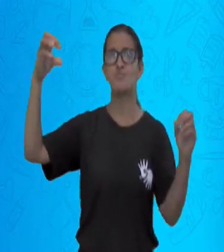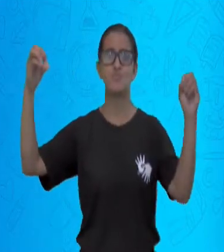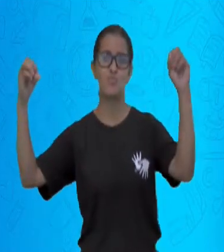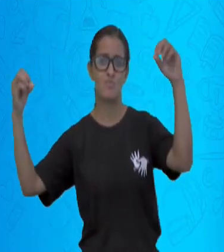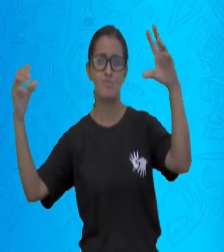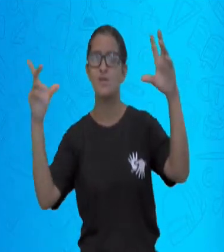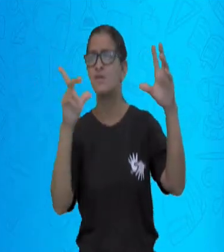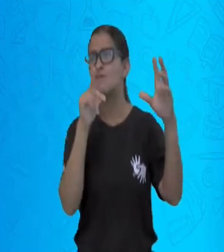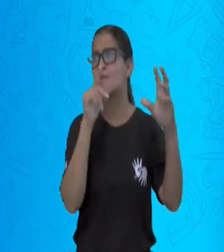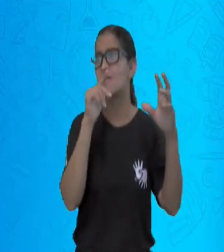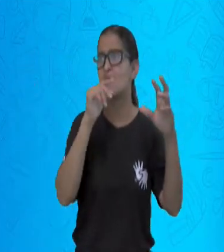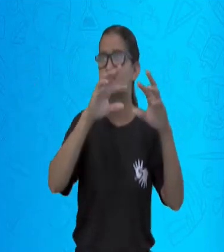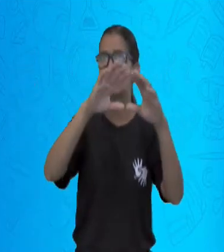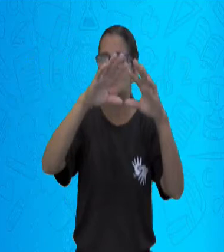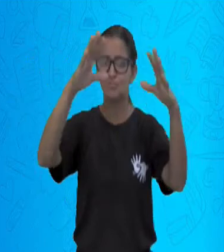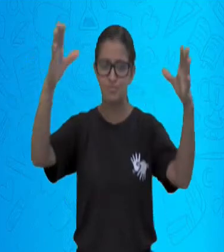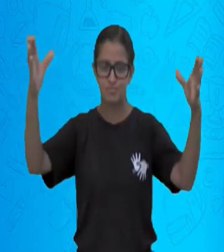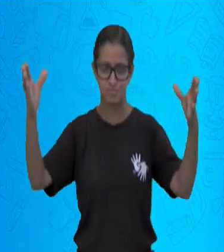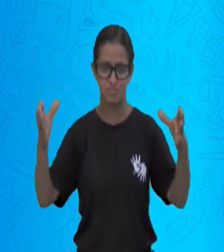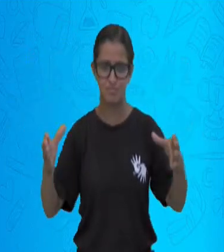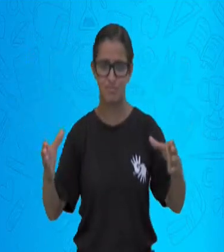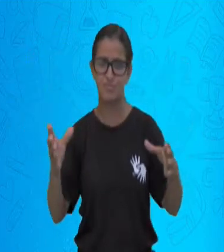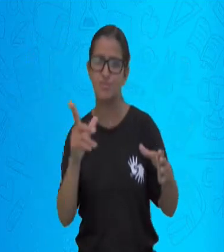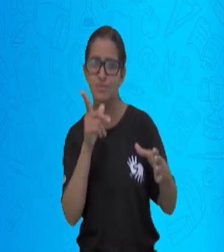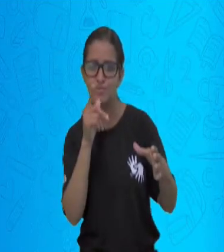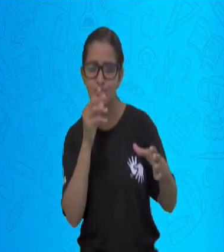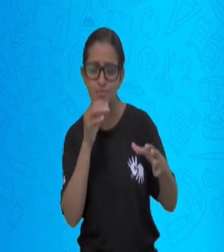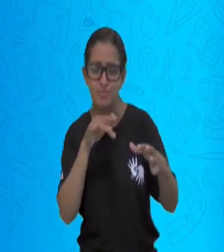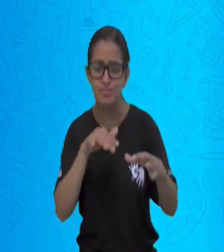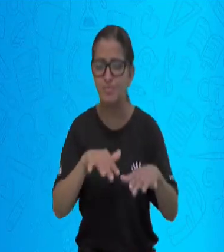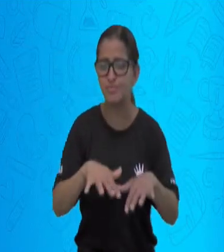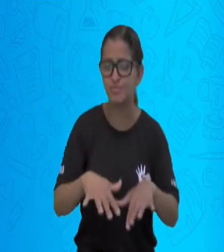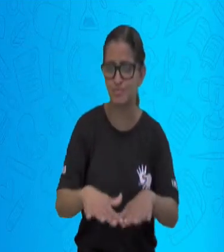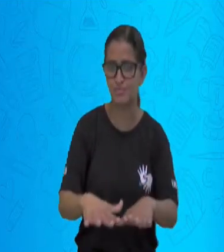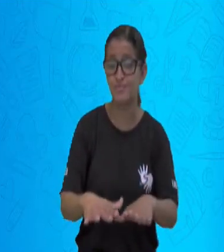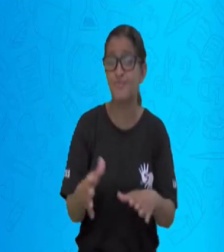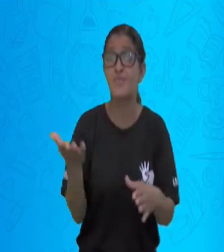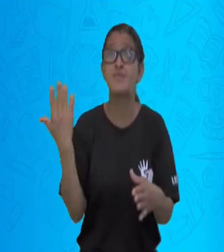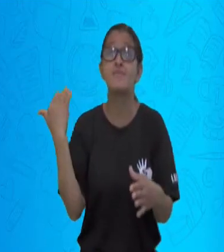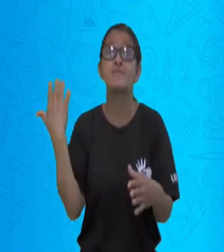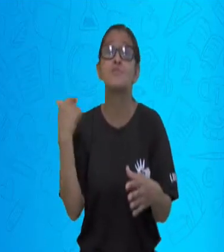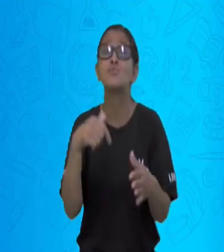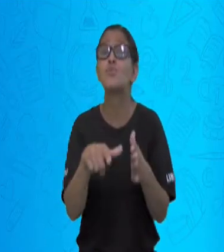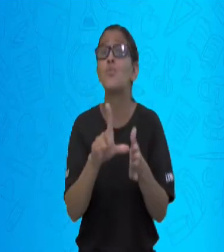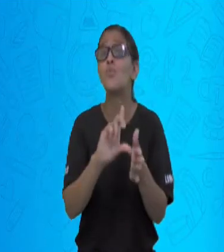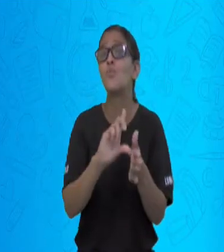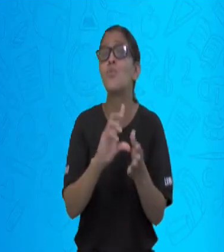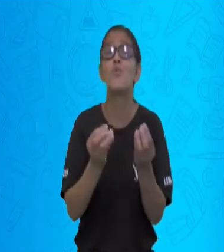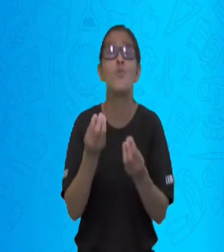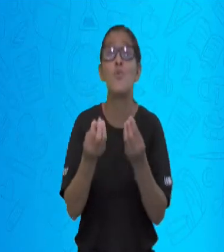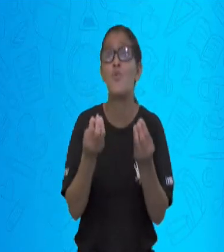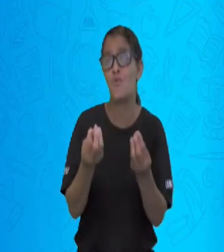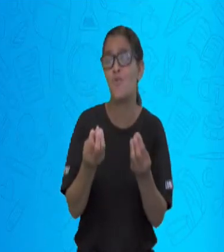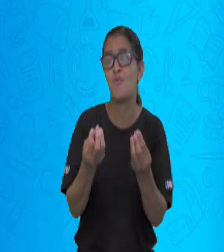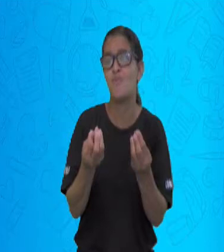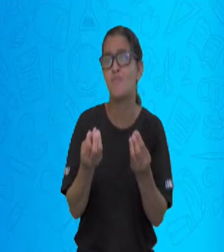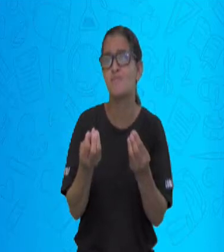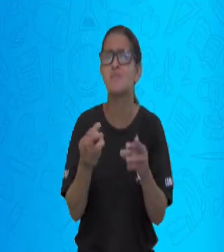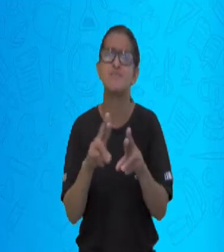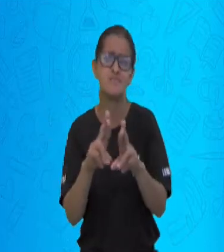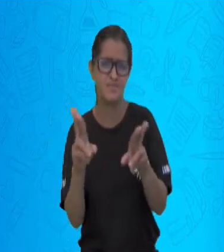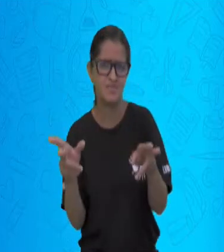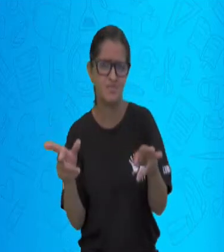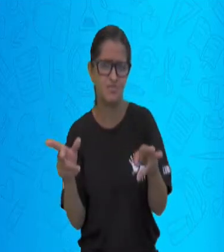águas. Então, hoje a gente vê que ela está bem mais estruturada, mas como era antigamente, né? Então tem toda uma história bacana